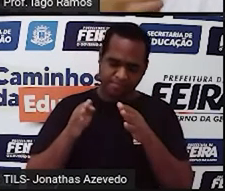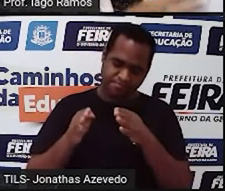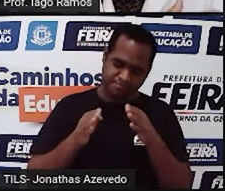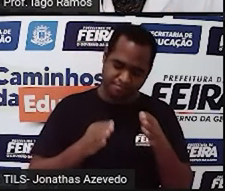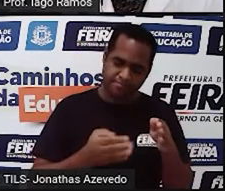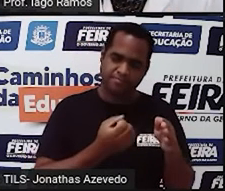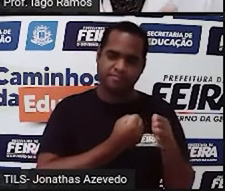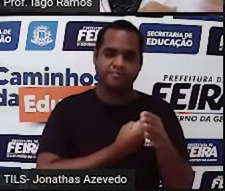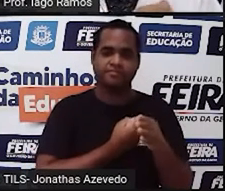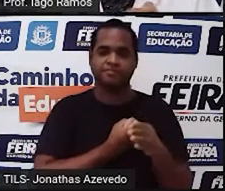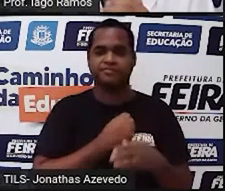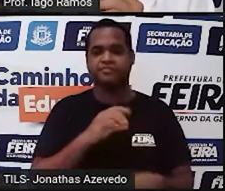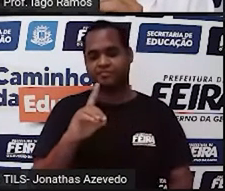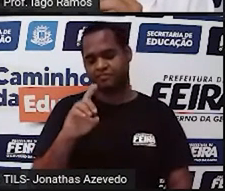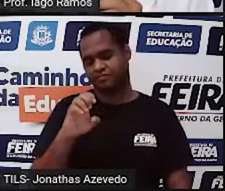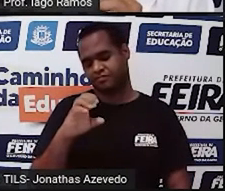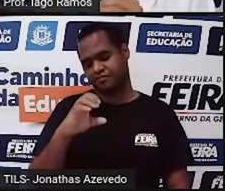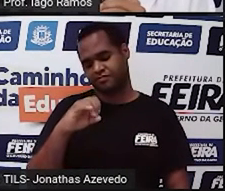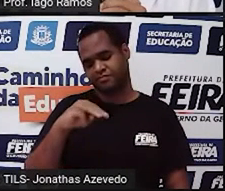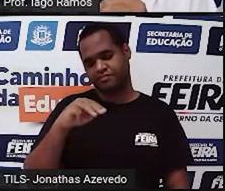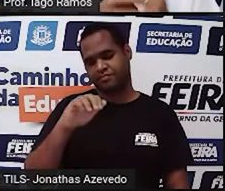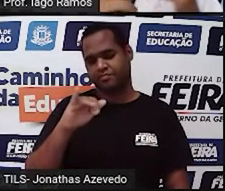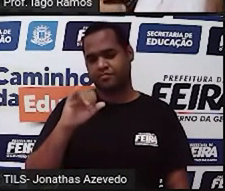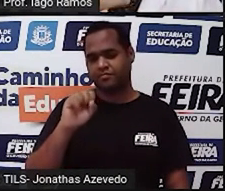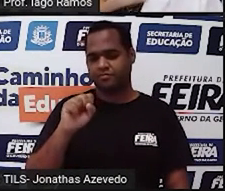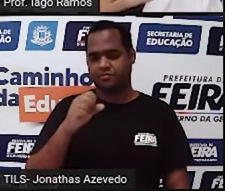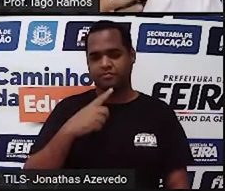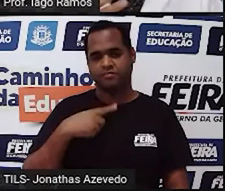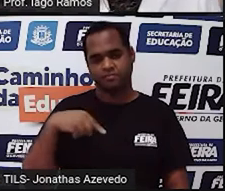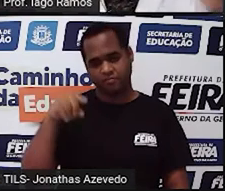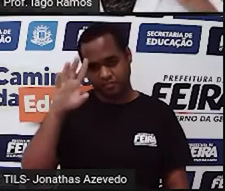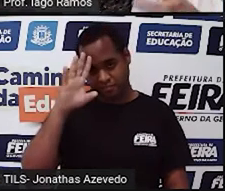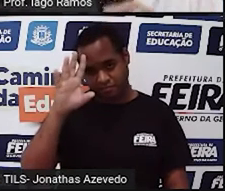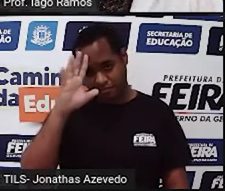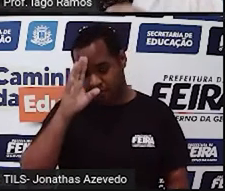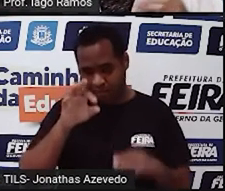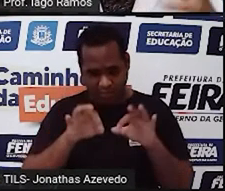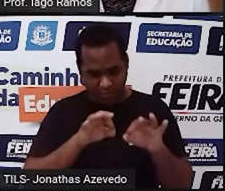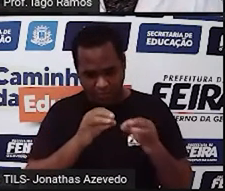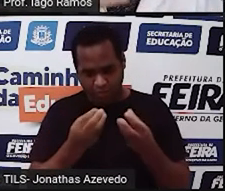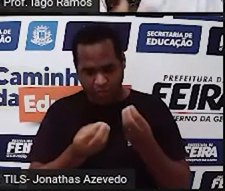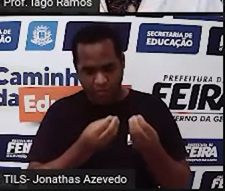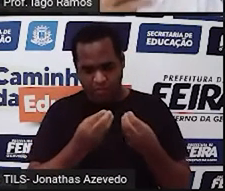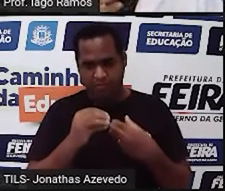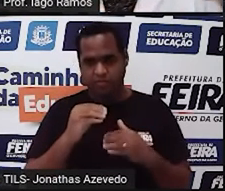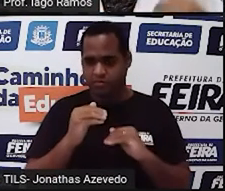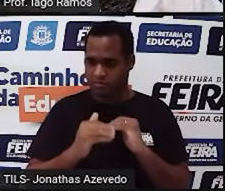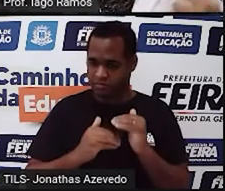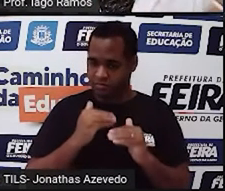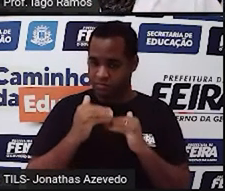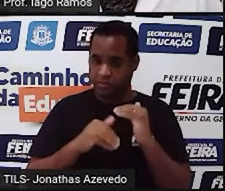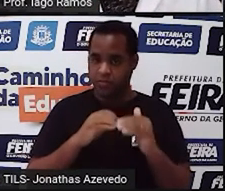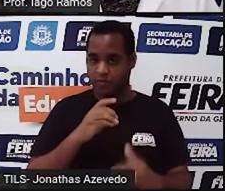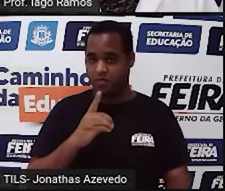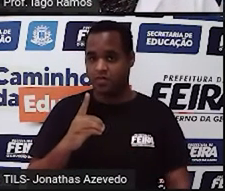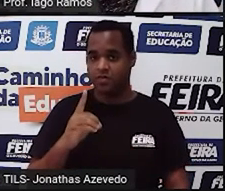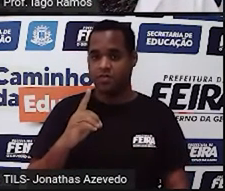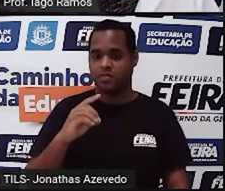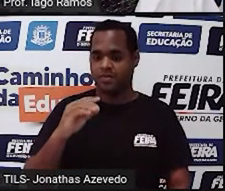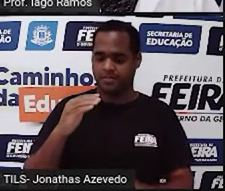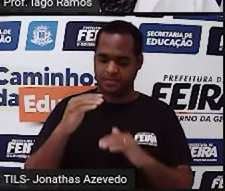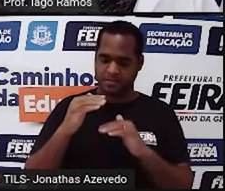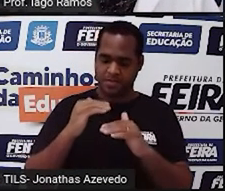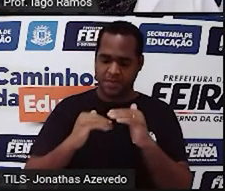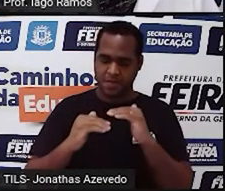números decimais E aí a gente vai pensar como fazer isso em ordem crescente ou decrescente